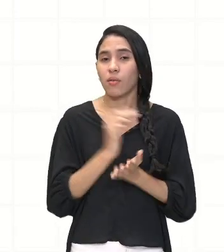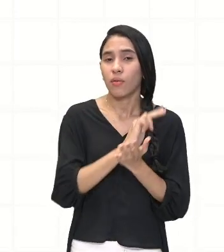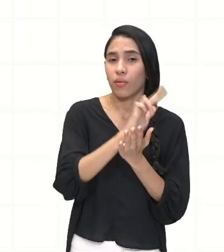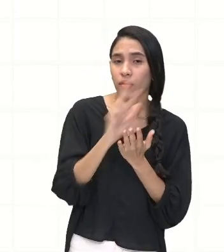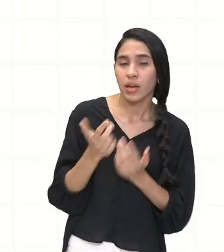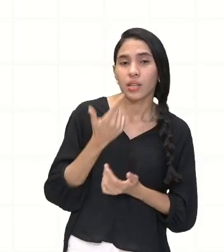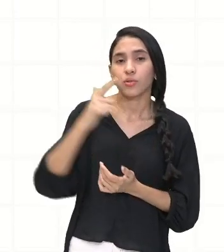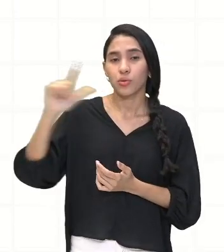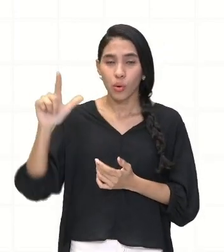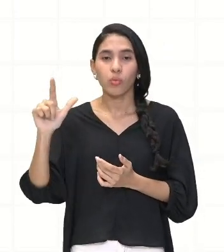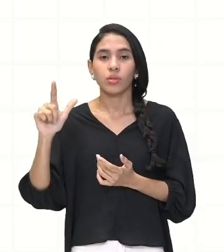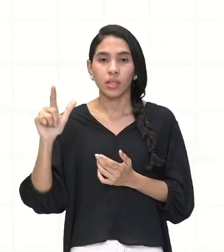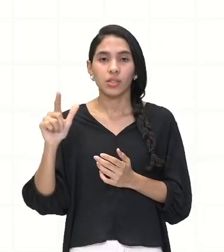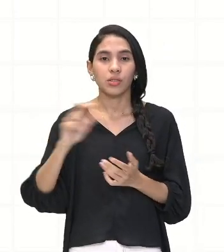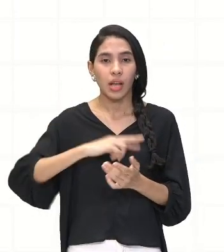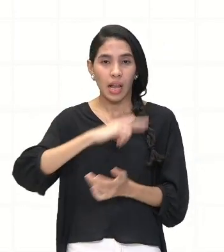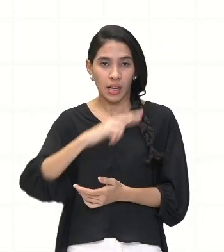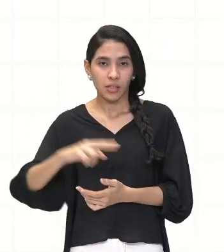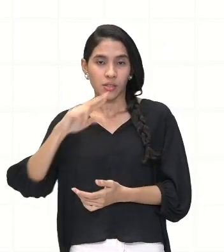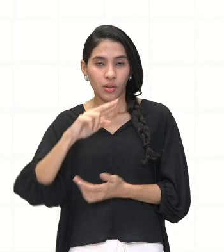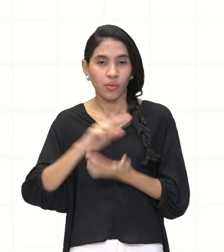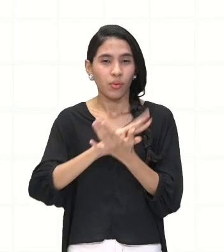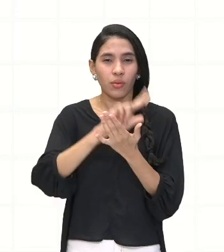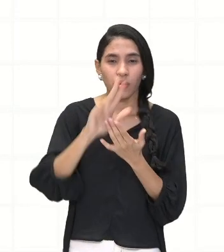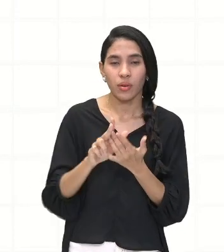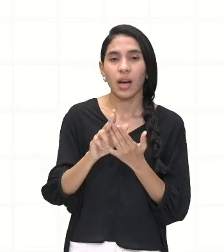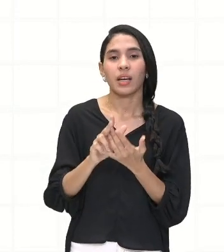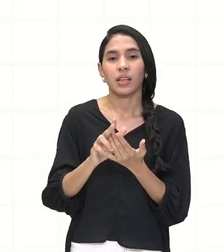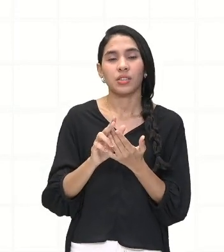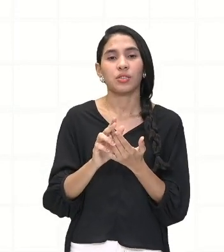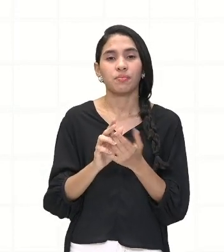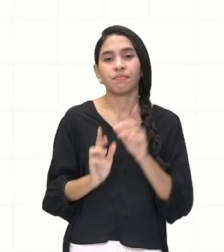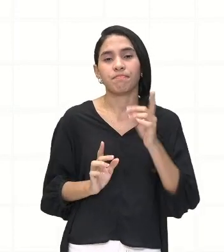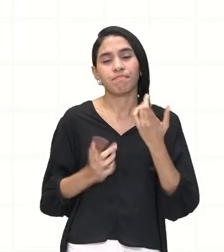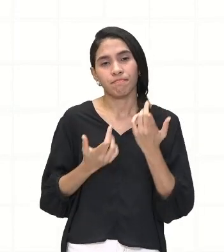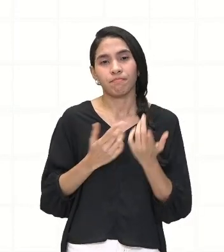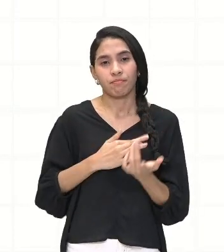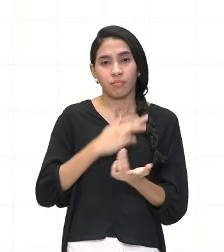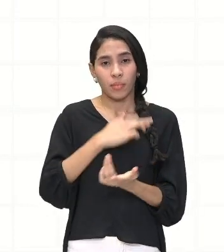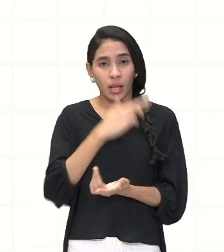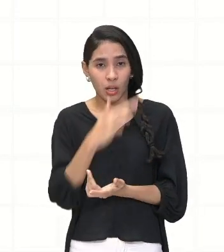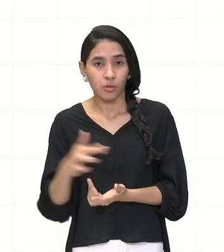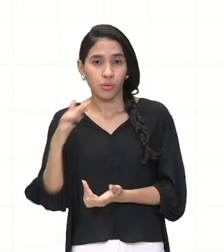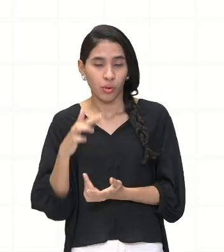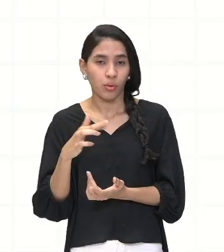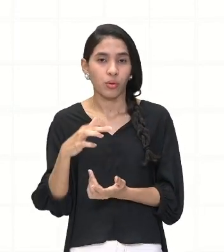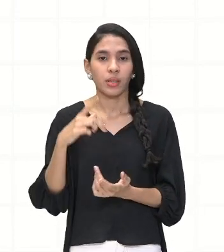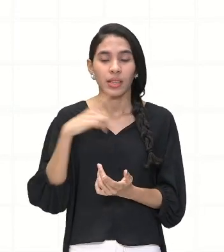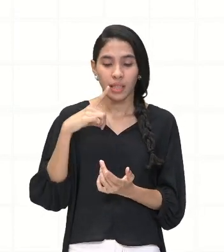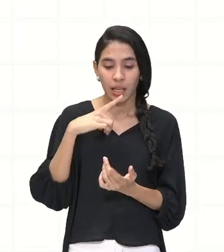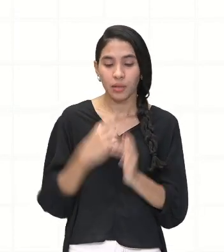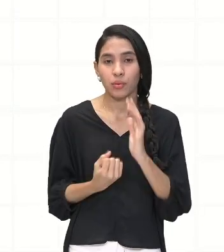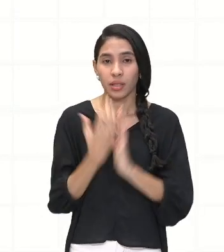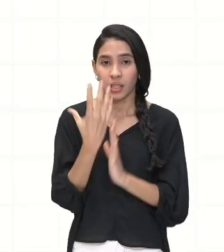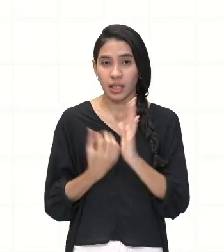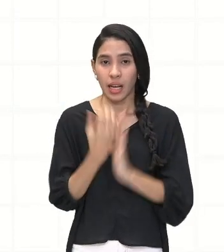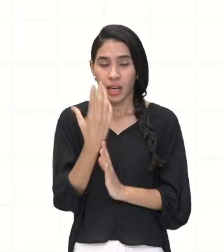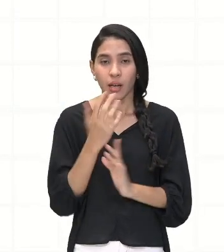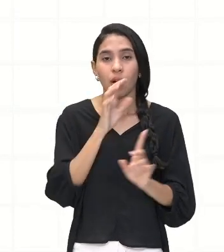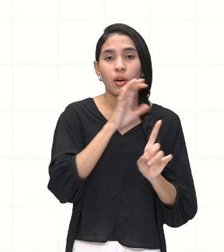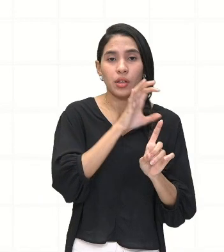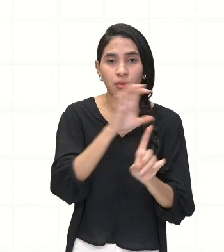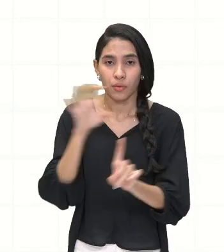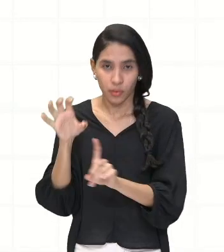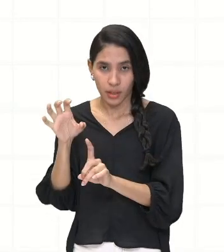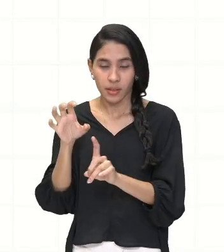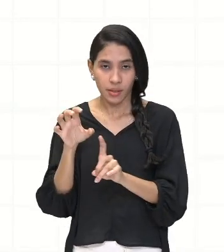religiões protestantes, diversas vertentes religiosas que vão criar conflitos e vão